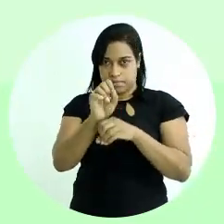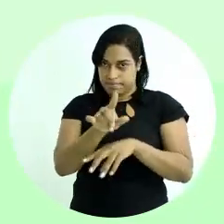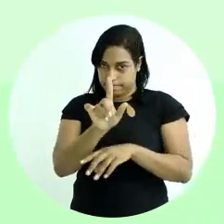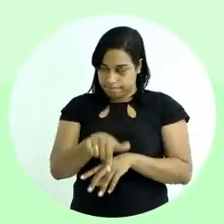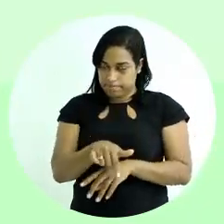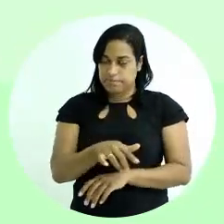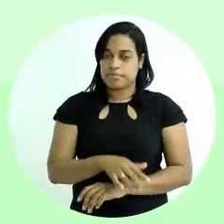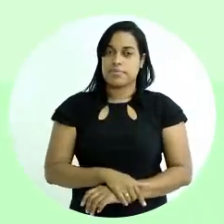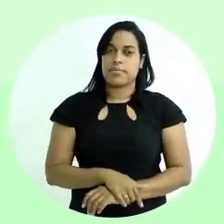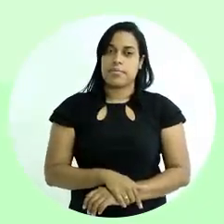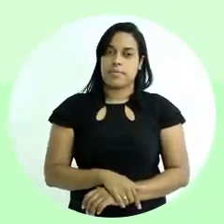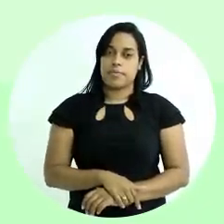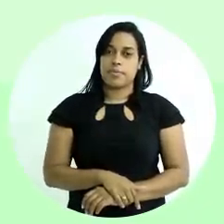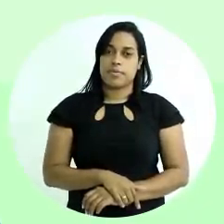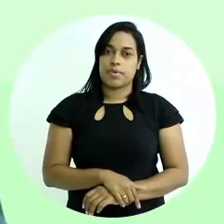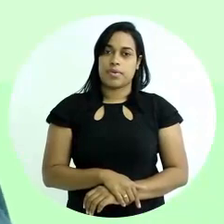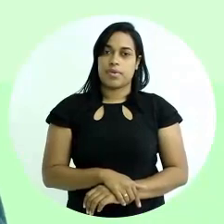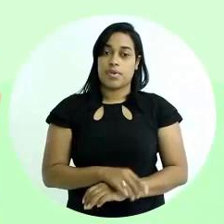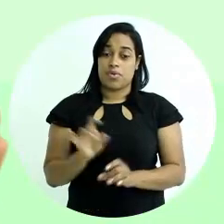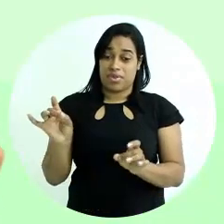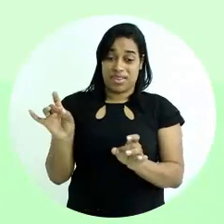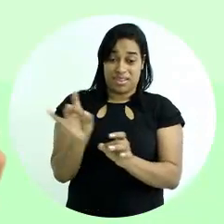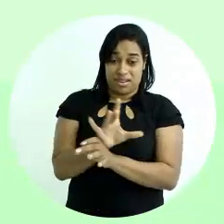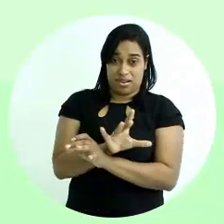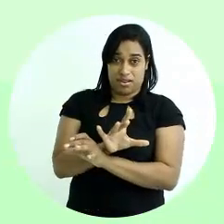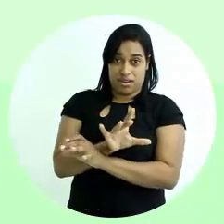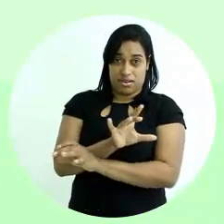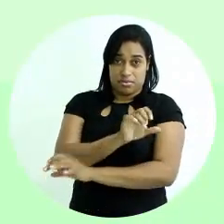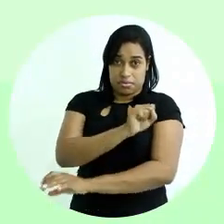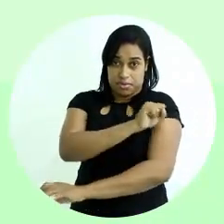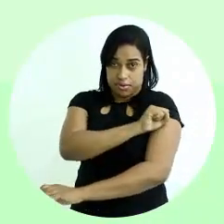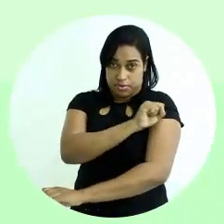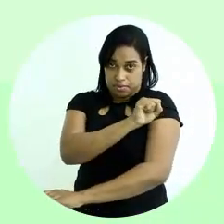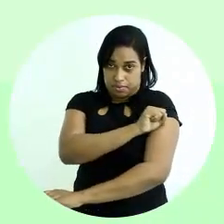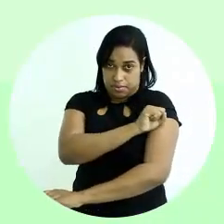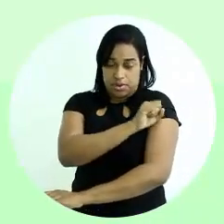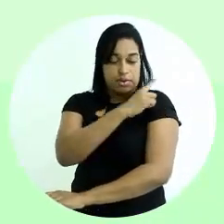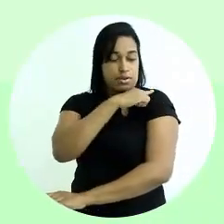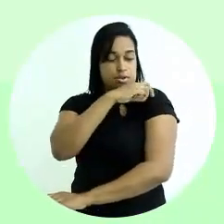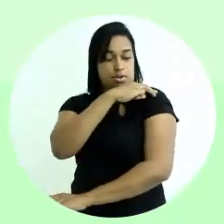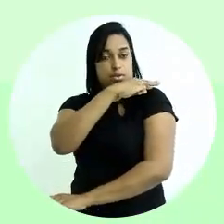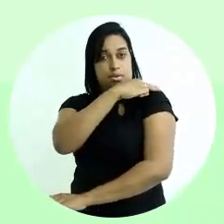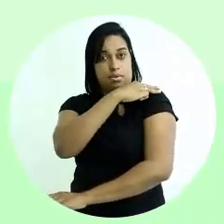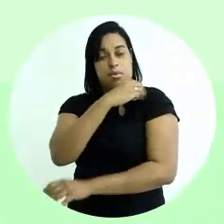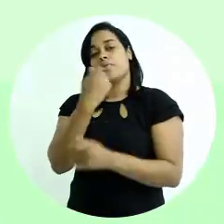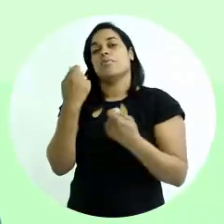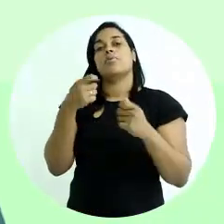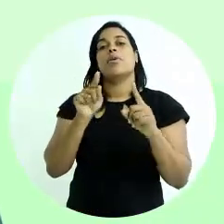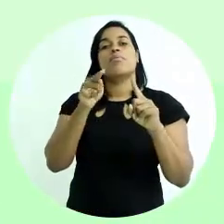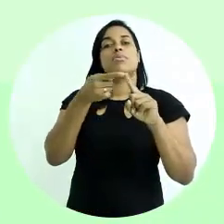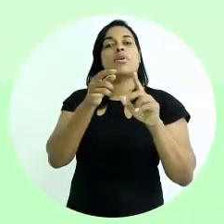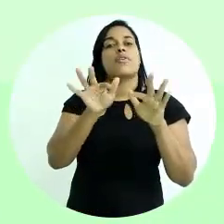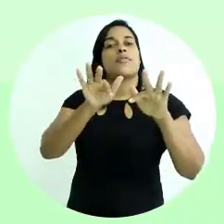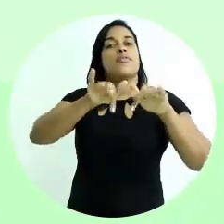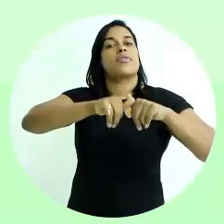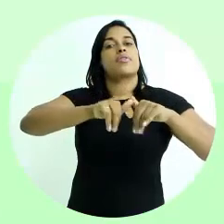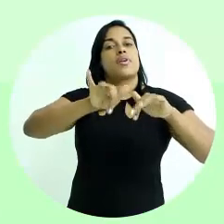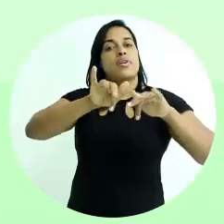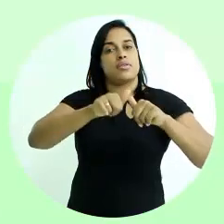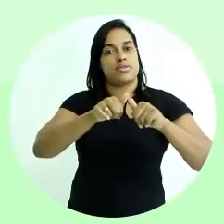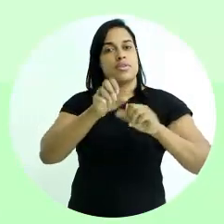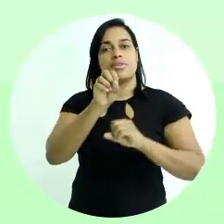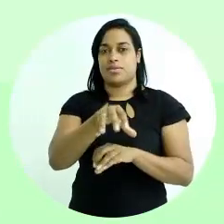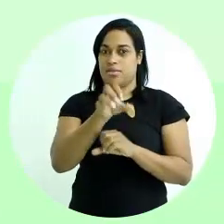ou seja é após o ensino médio eu tenho que atingir aquelas